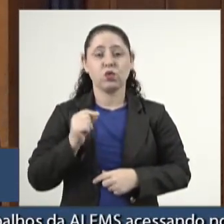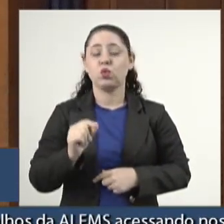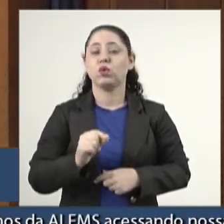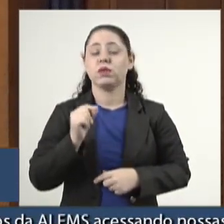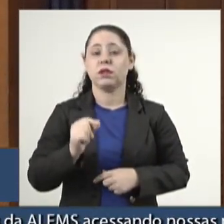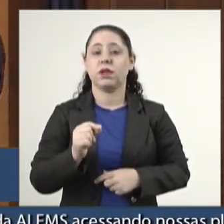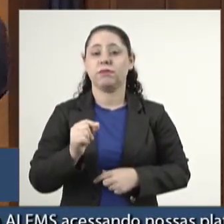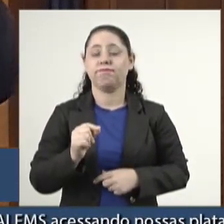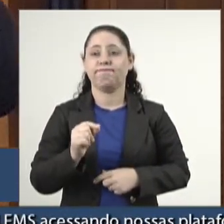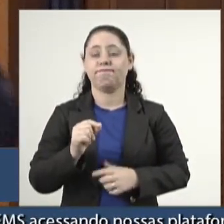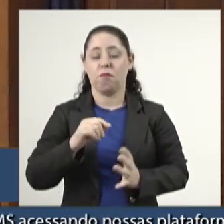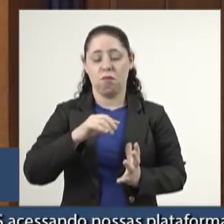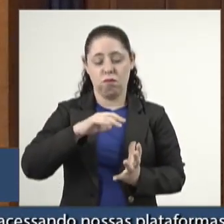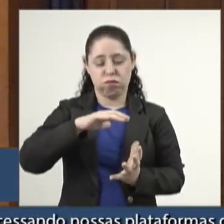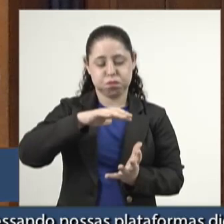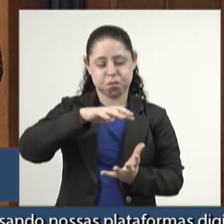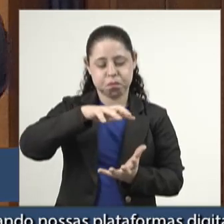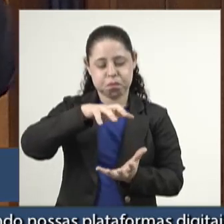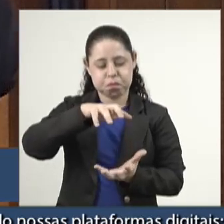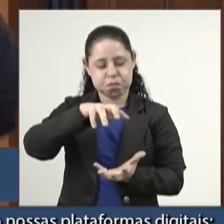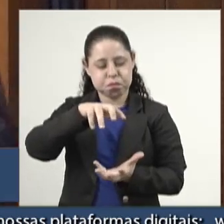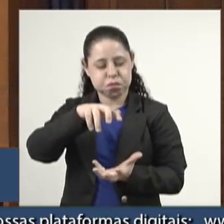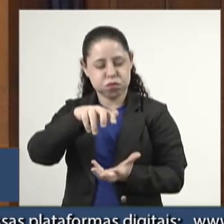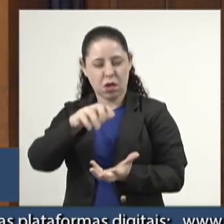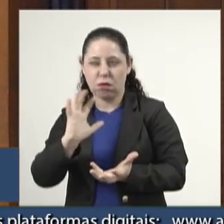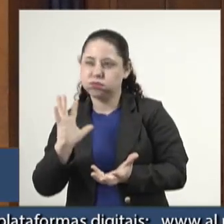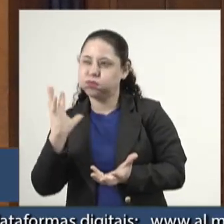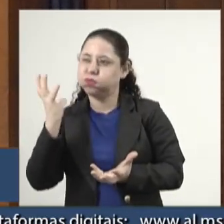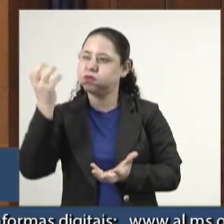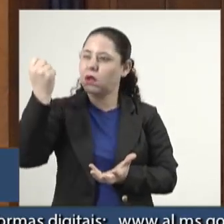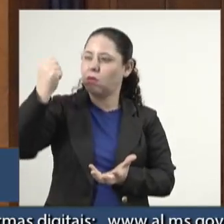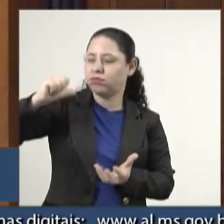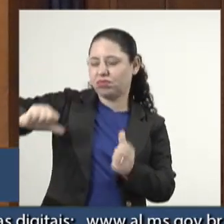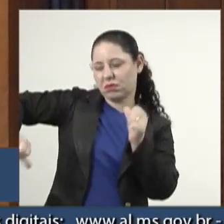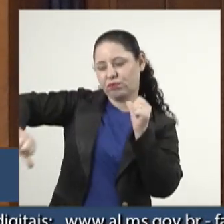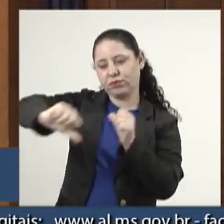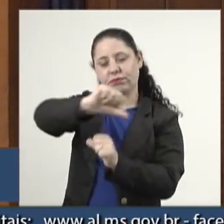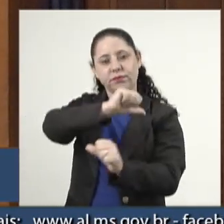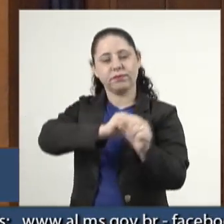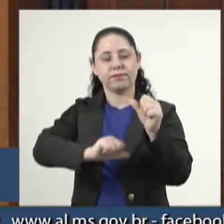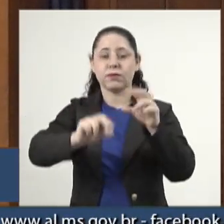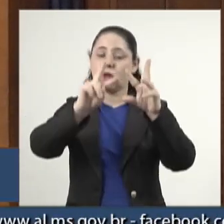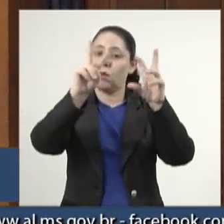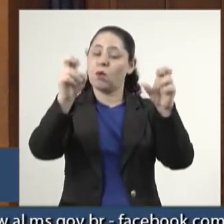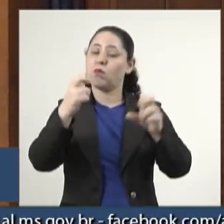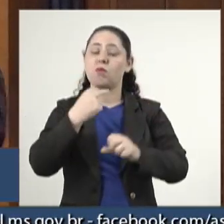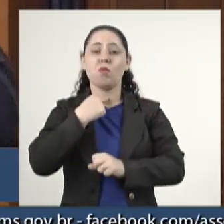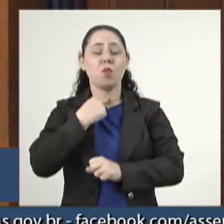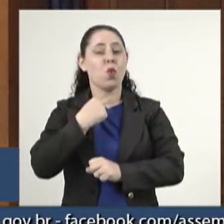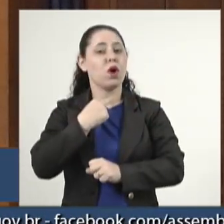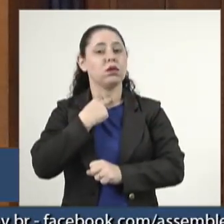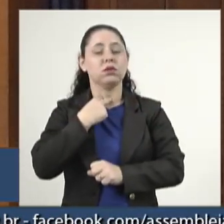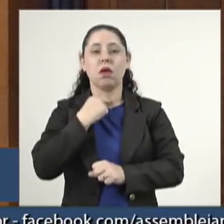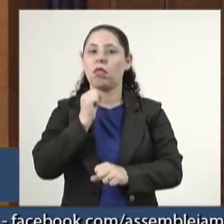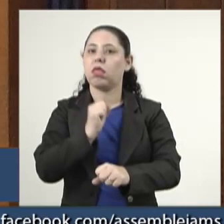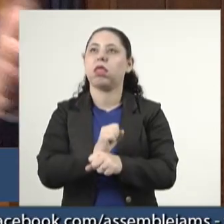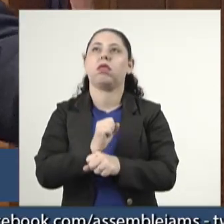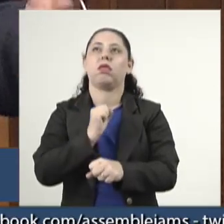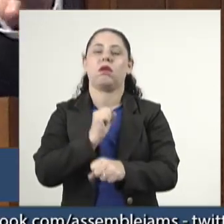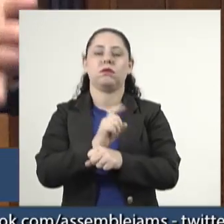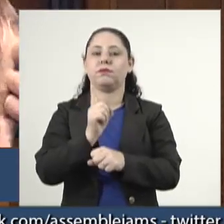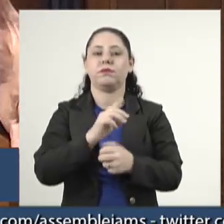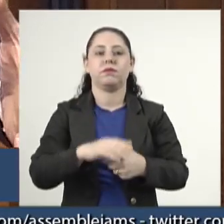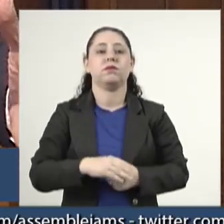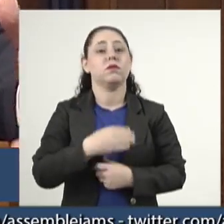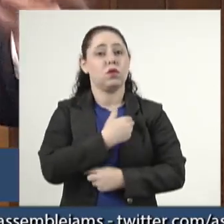consequências do aquecimento global, das mudanças climáticas, e esse é um assunto que não pode mais ser adiado. Aliás,